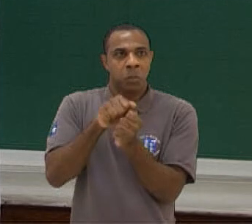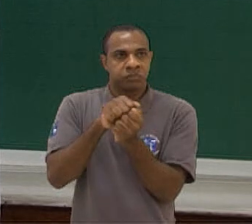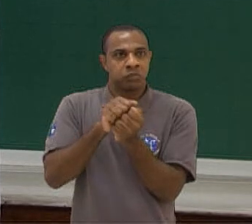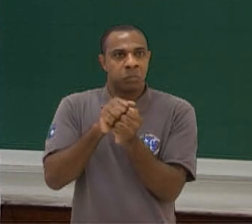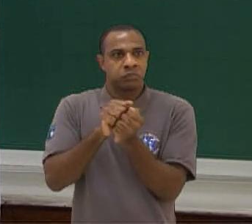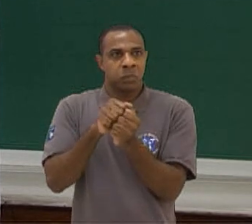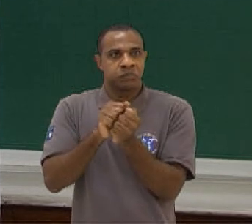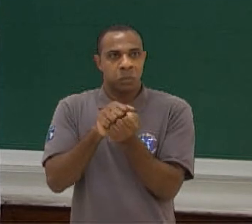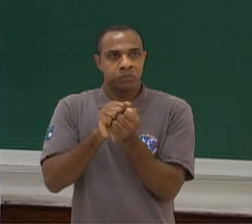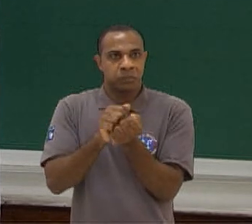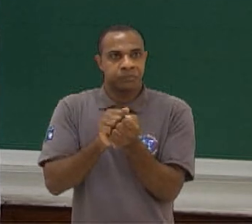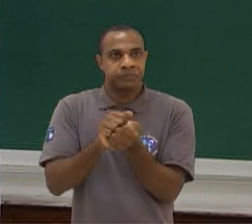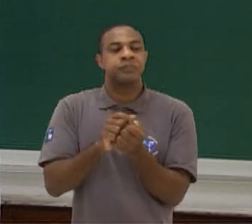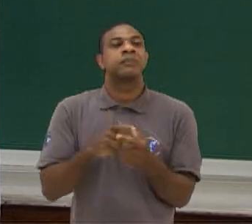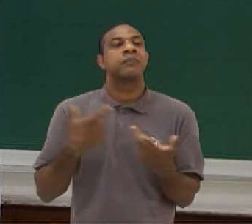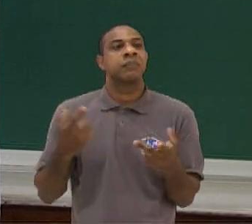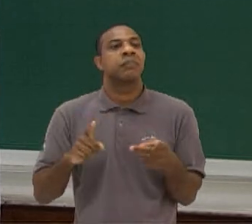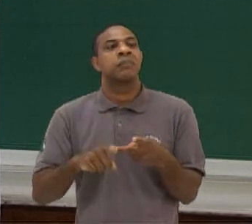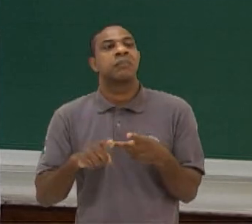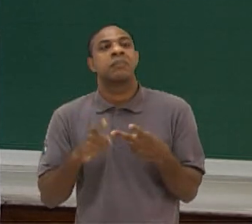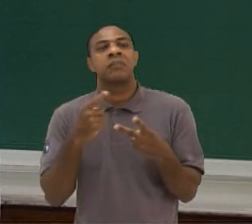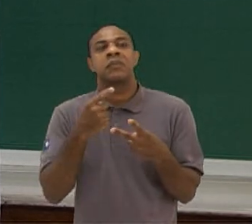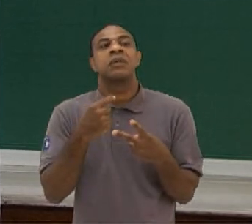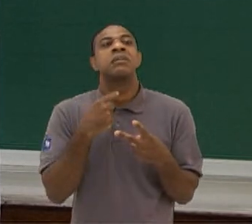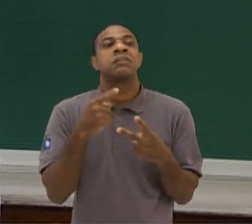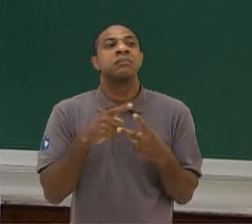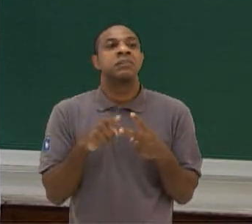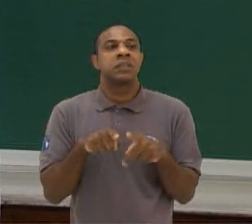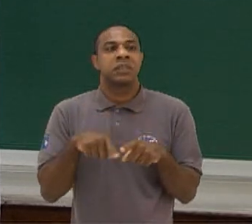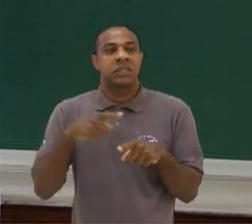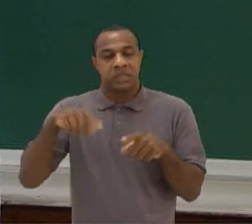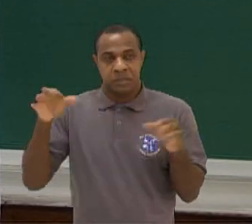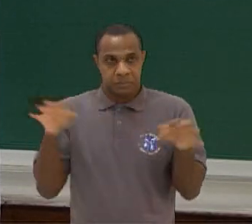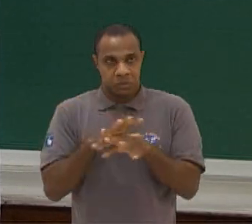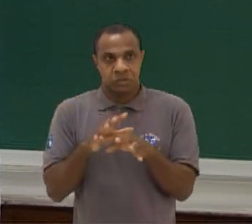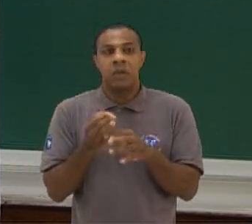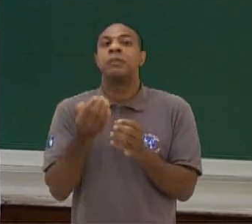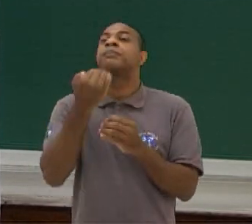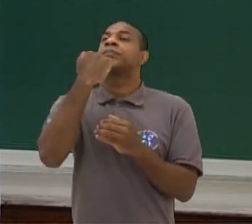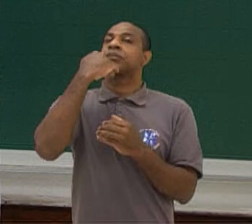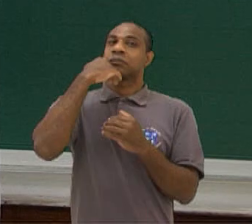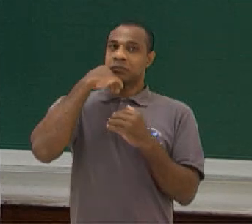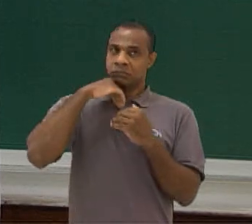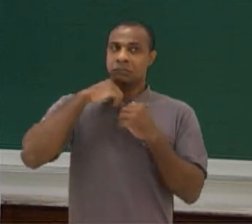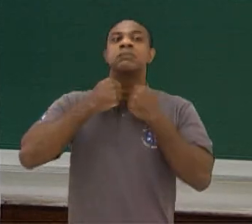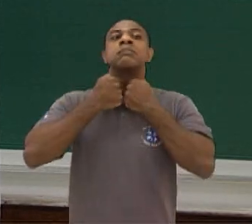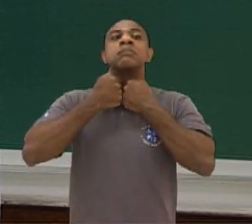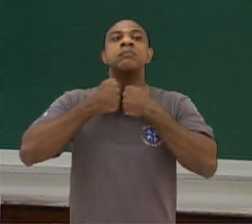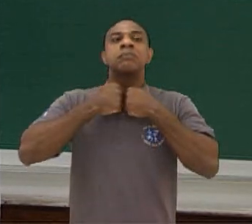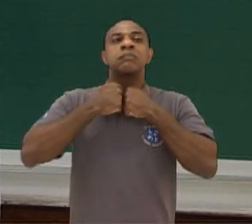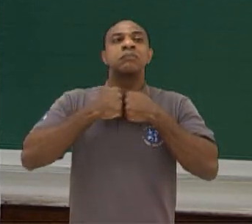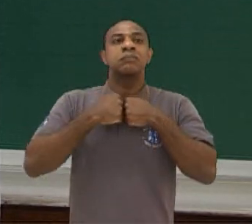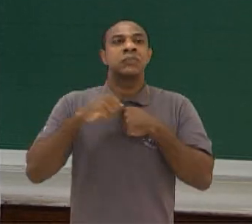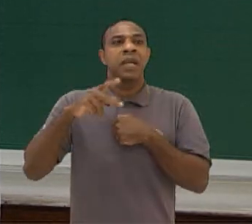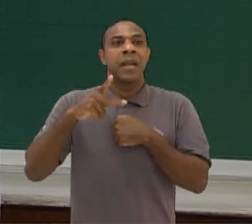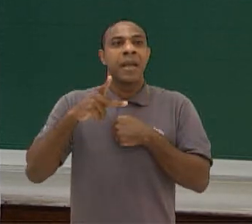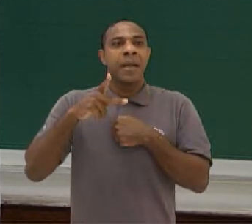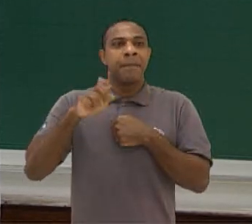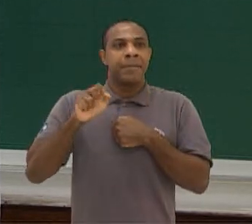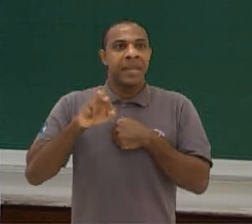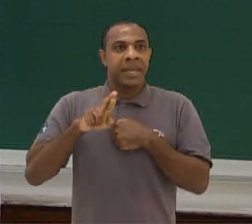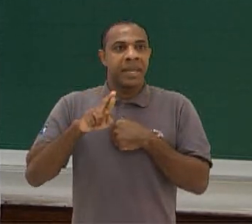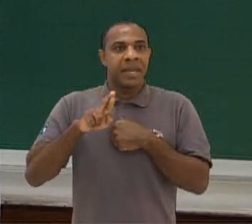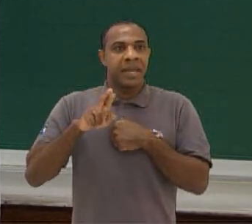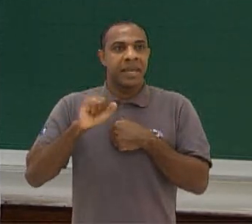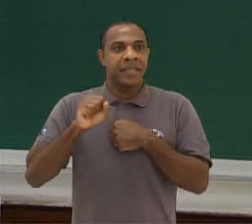digestão química, também vai acontecer depois, na hora de você engolir, um movimento mecânico de peristaltismo.